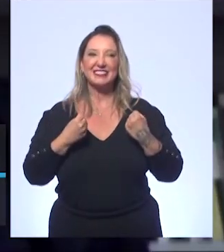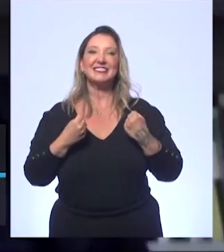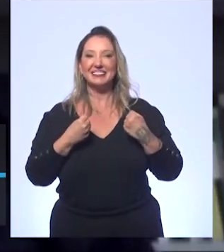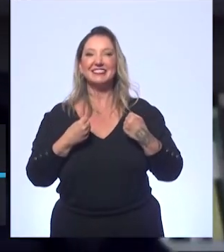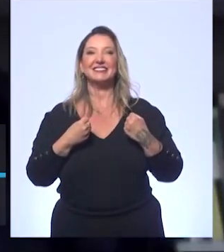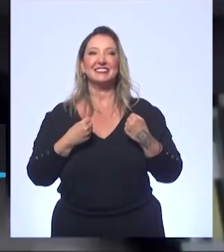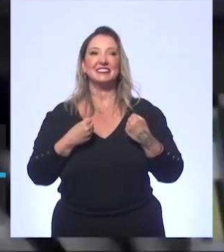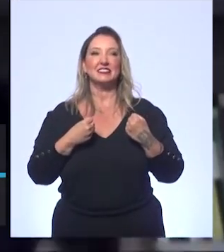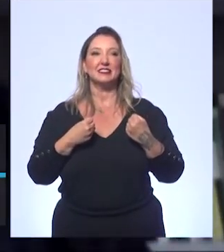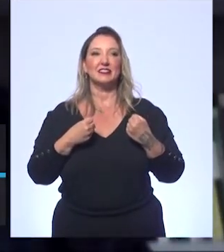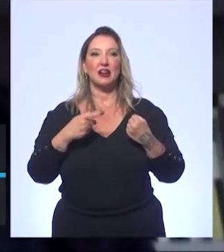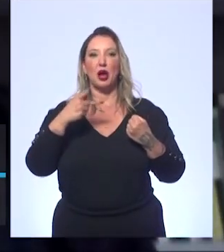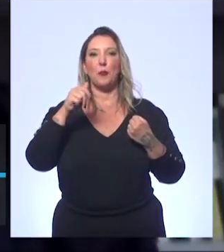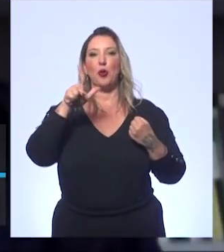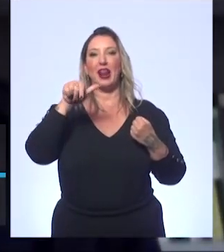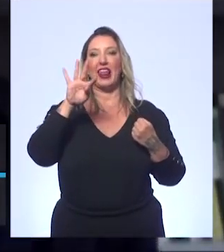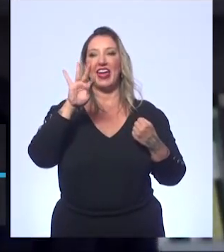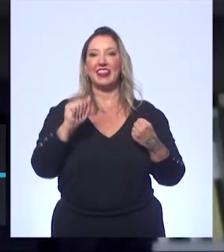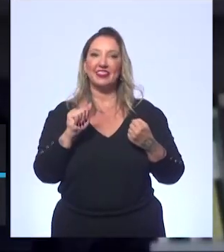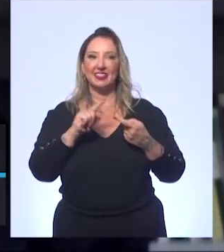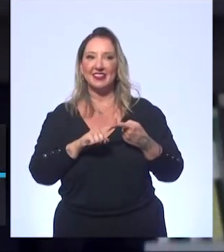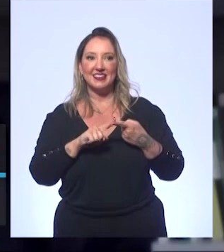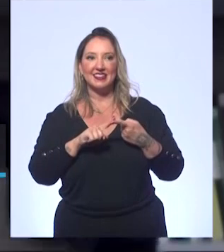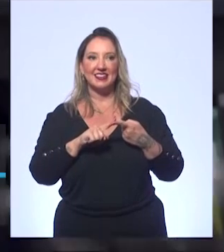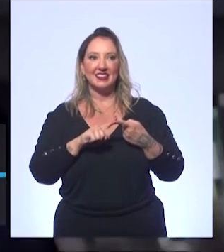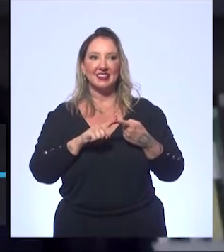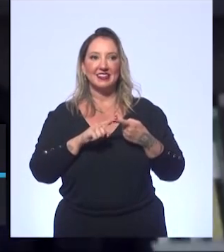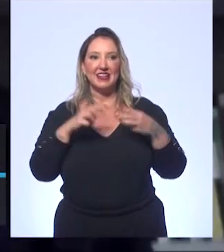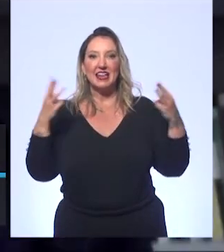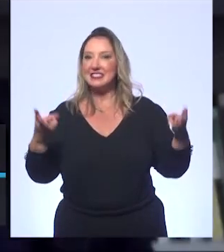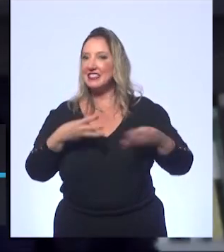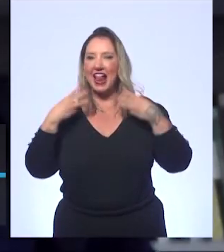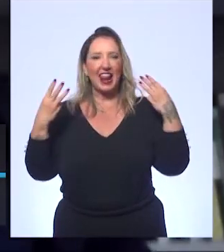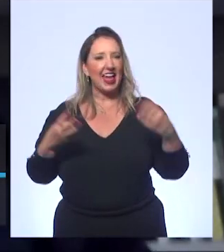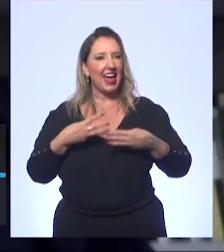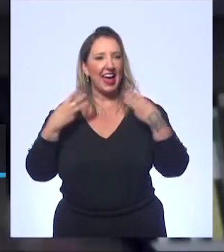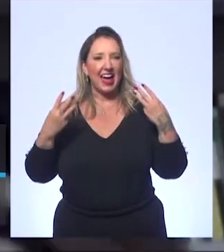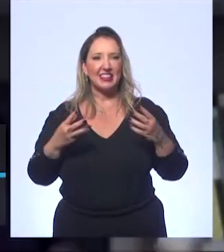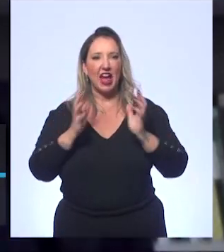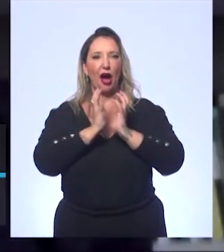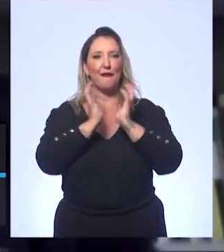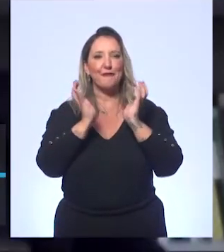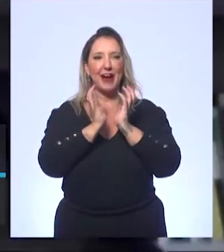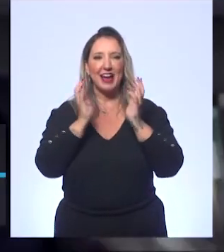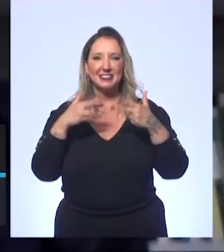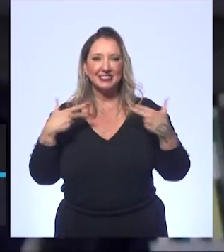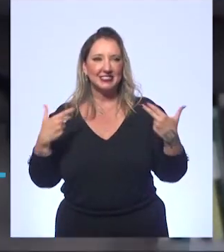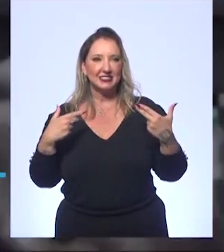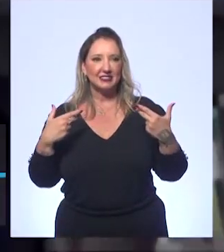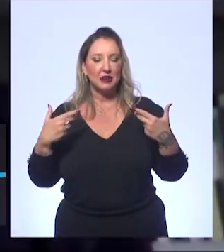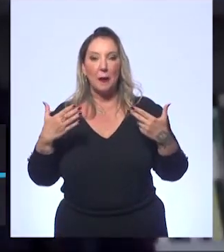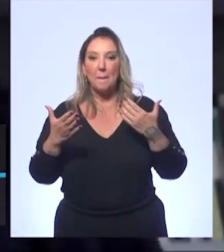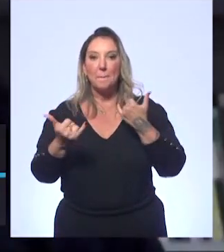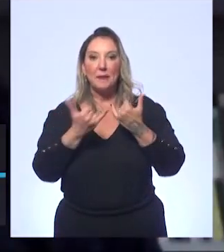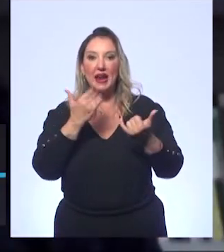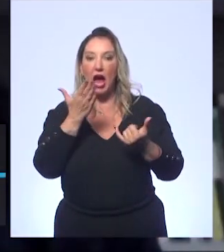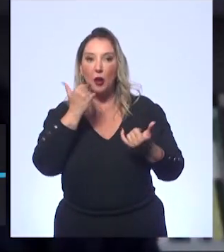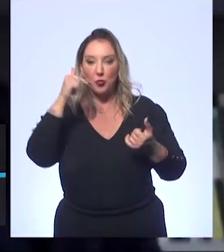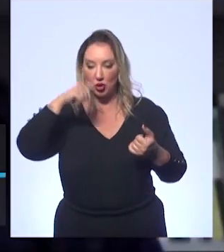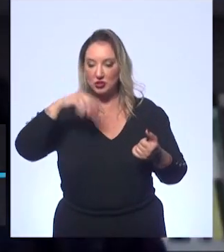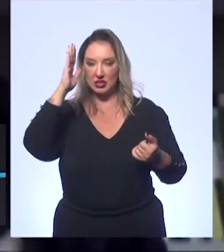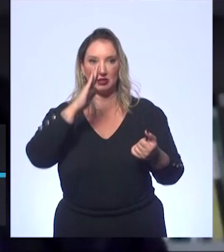Que tem a polenta, a salada, a alface, sabe? Tipo um almoço aqui no